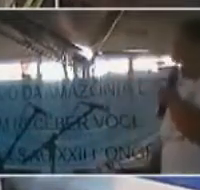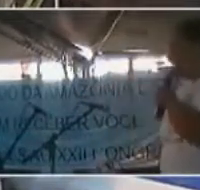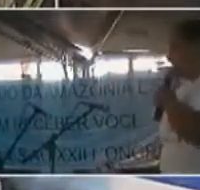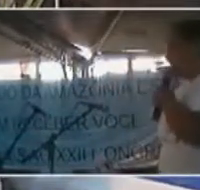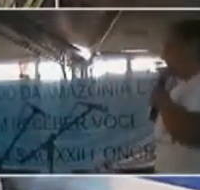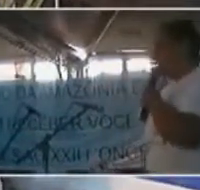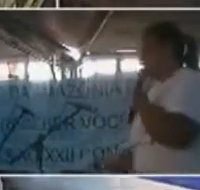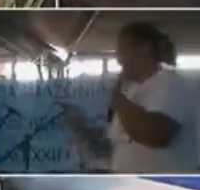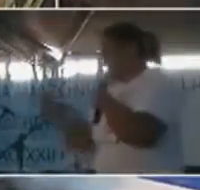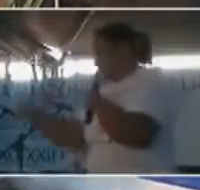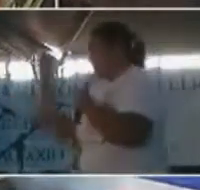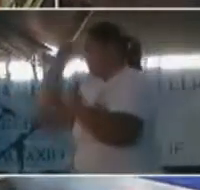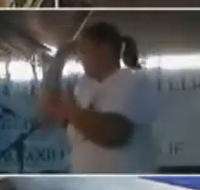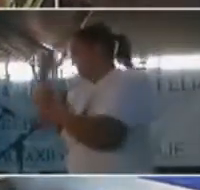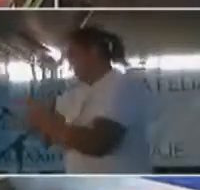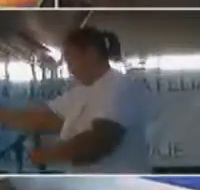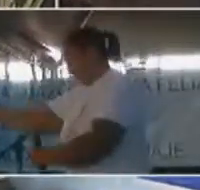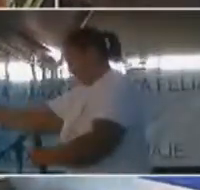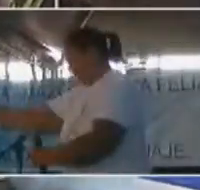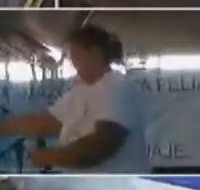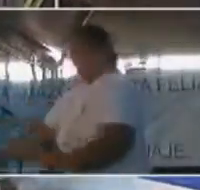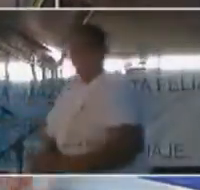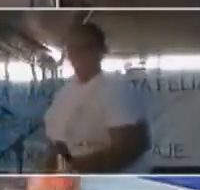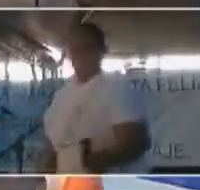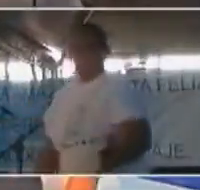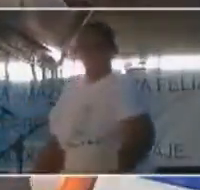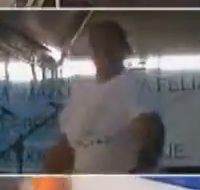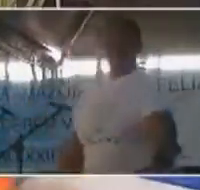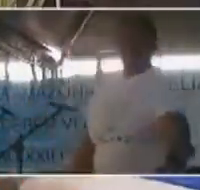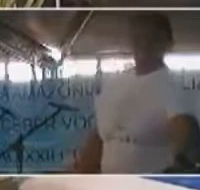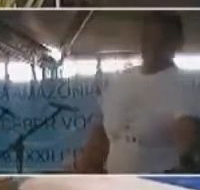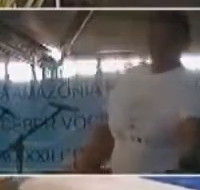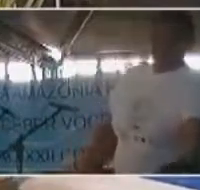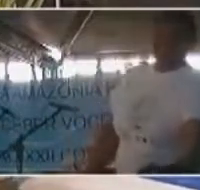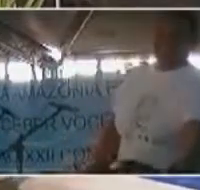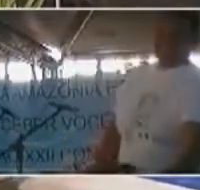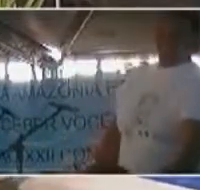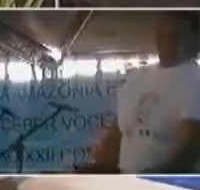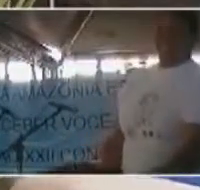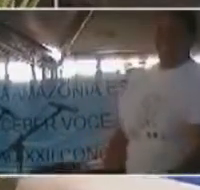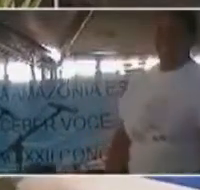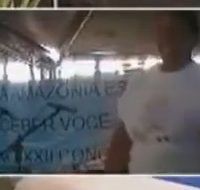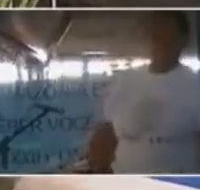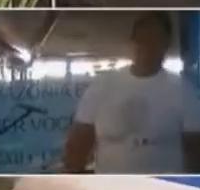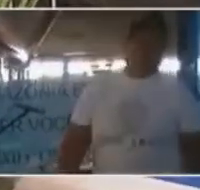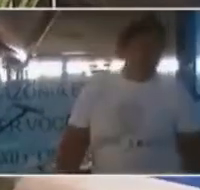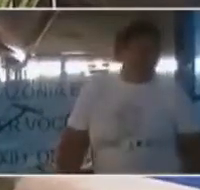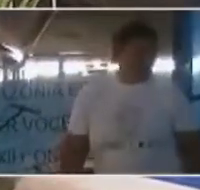JE, certo? Gente, salva de palmas. Muito obrigado.